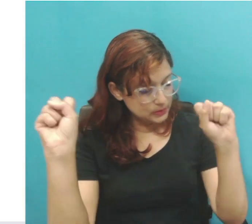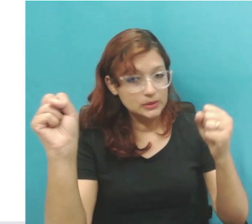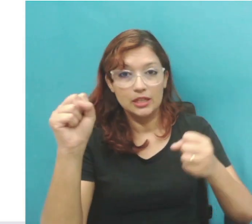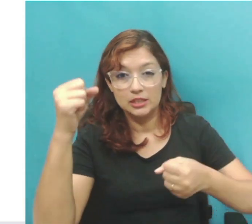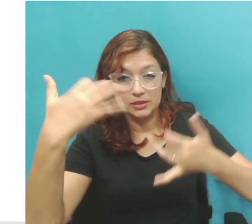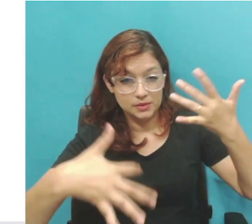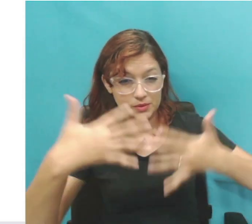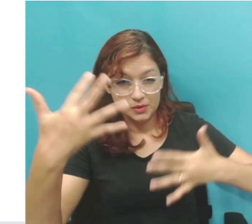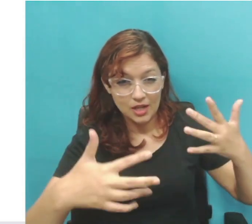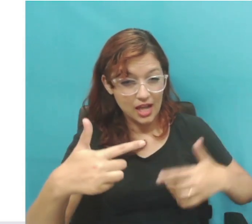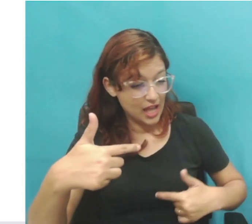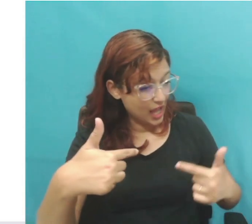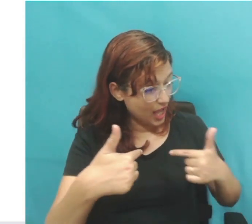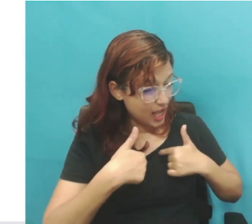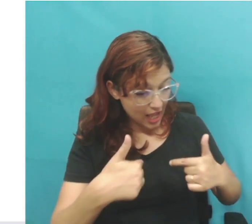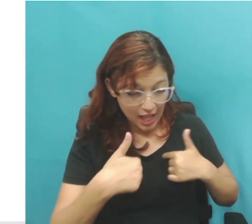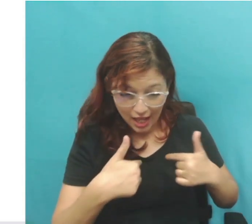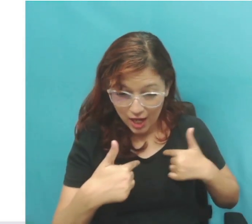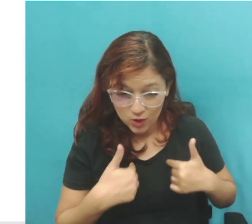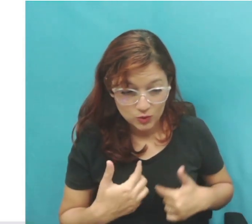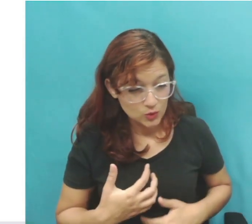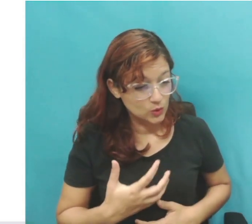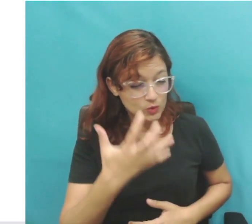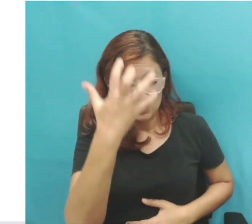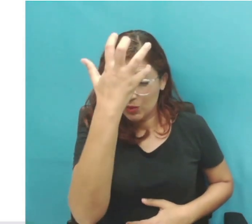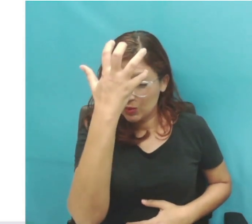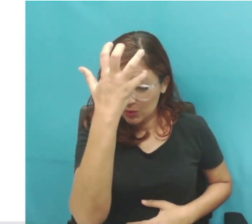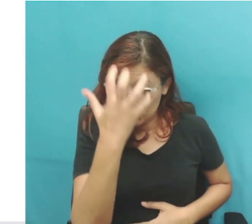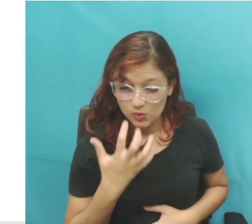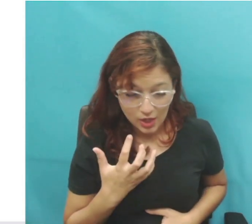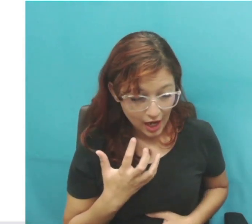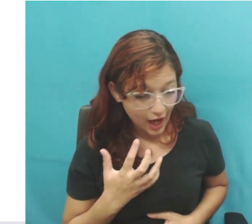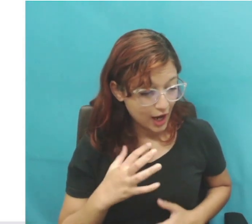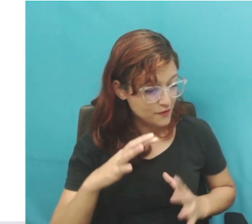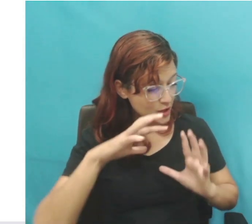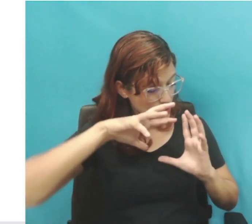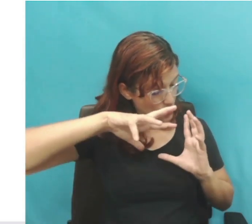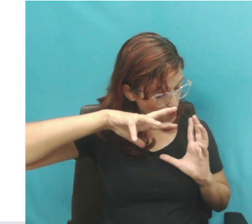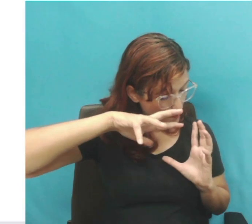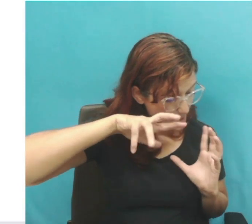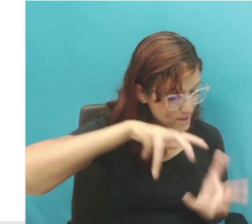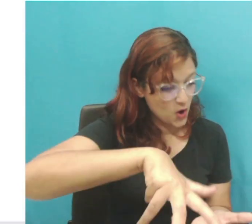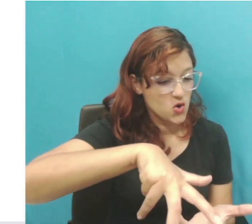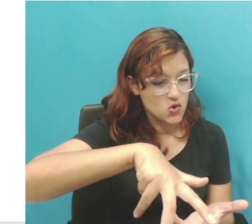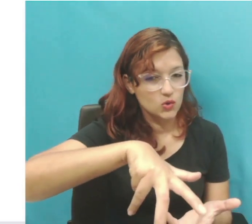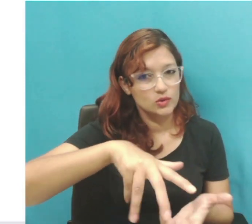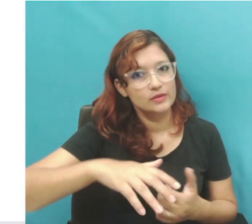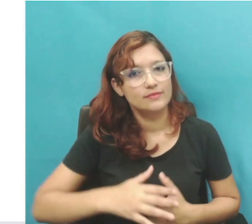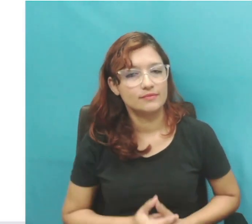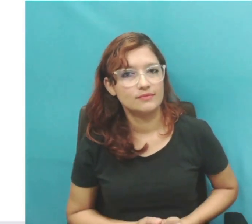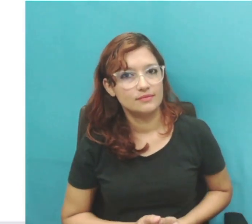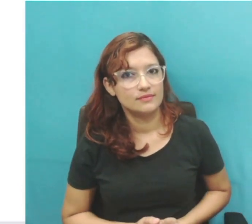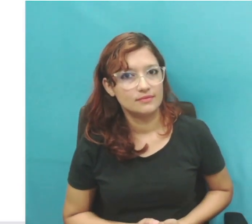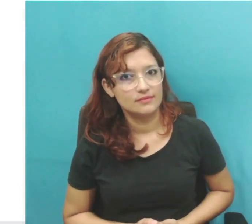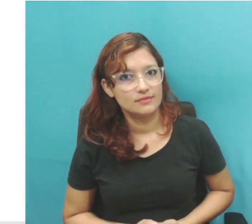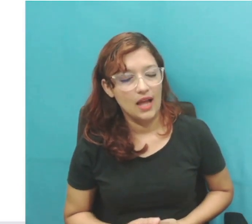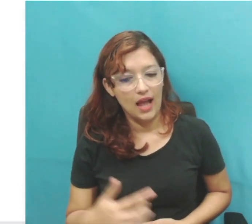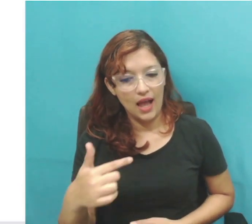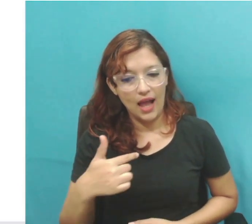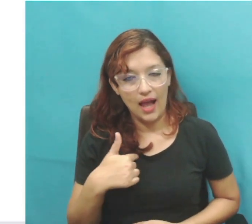Então ela tá lá irritadíssima, explicando: eu estou com raiva do mundo.